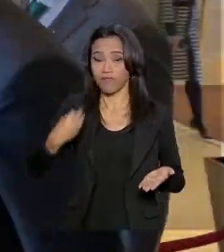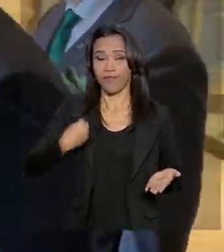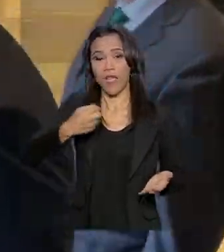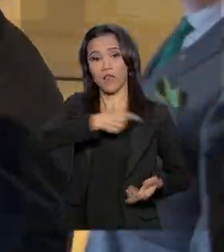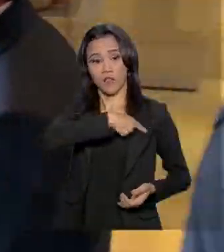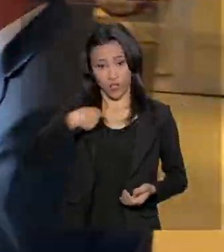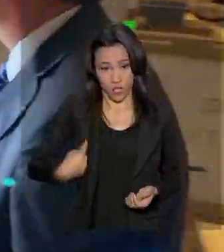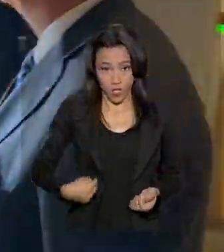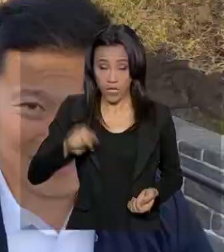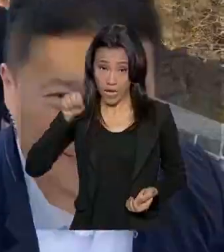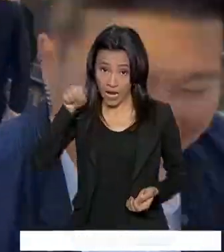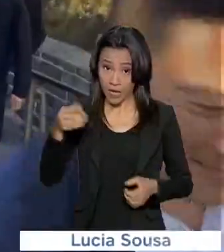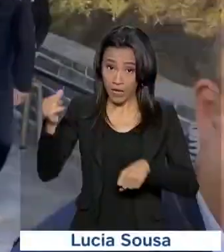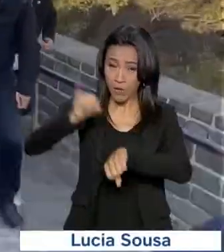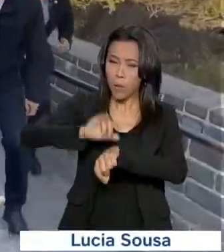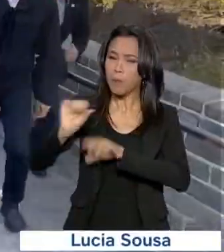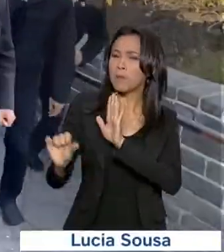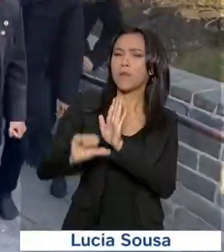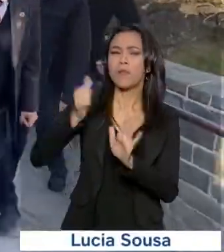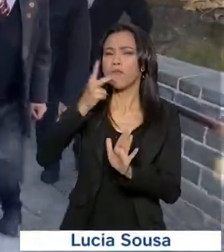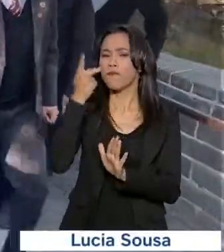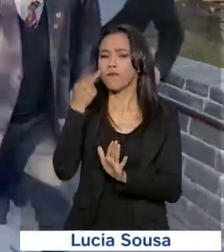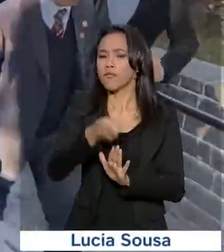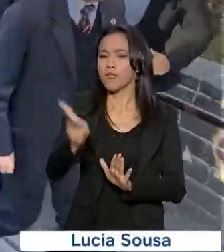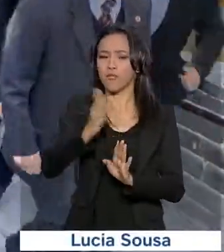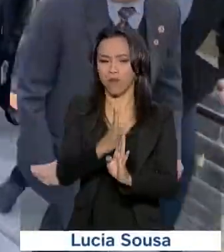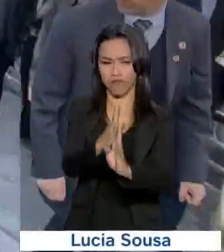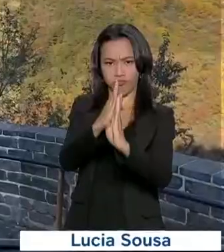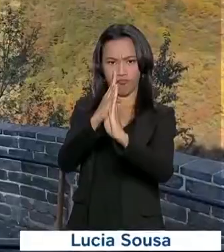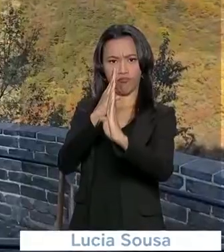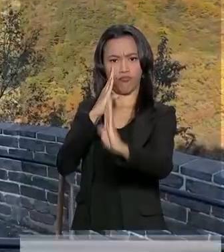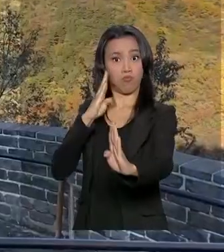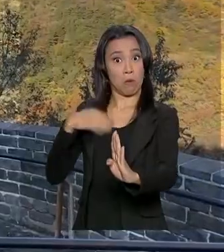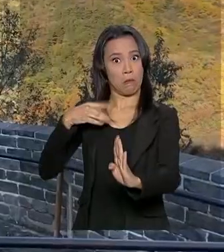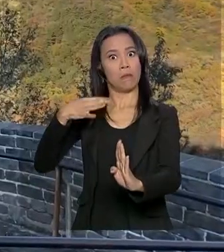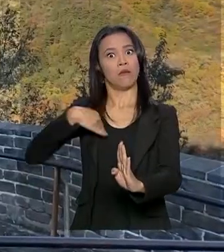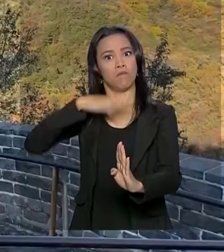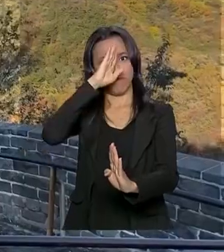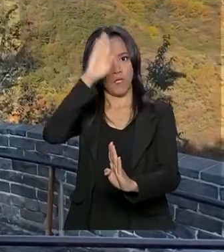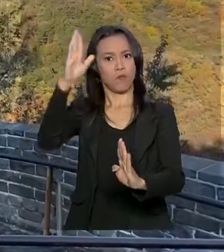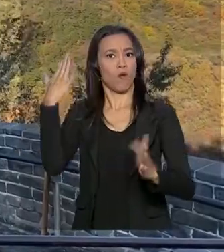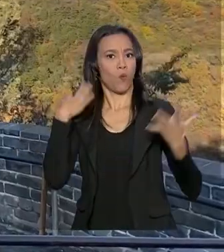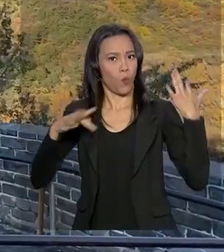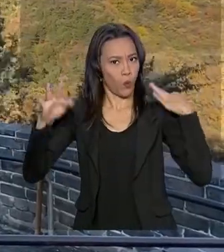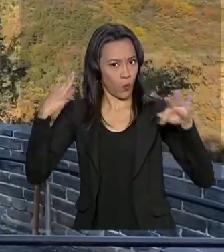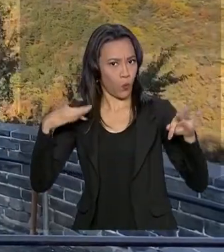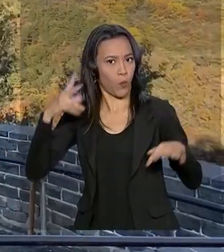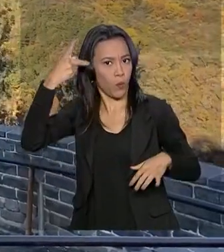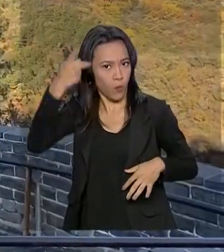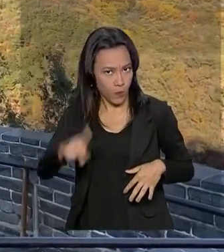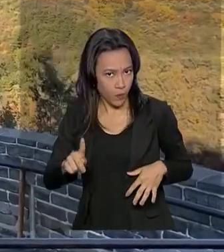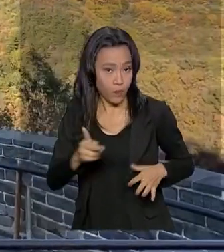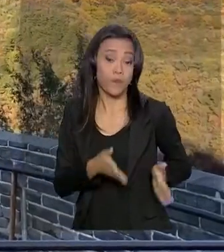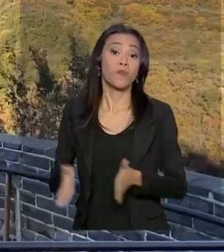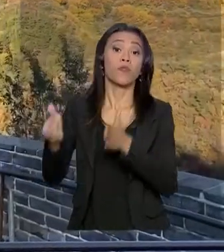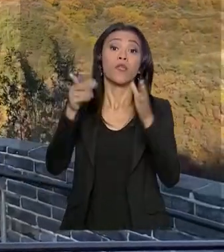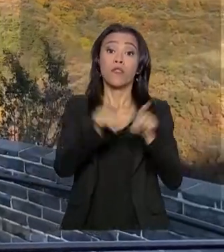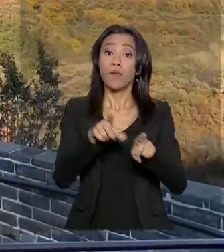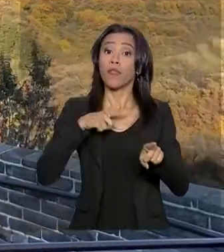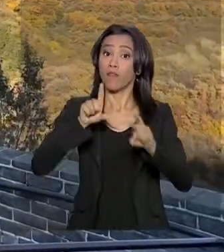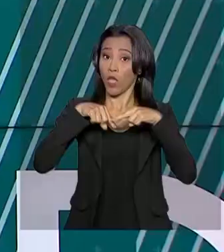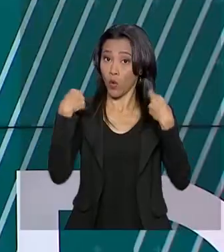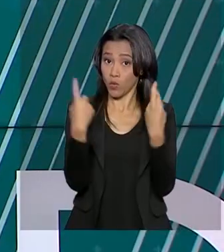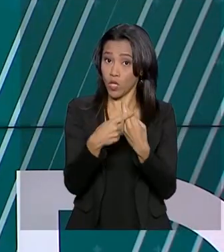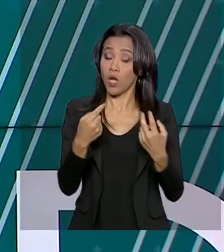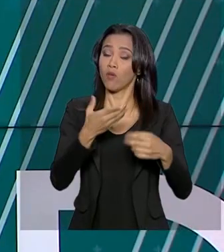o primeiro compromisso foi uma visita à Grande Muralha, o principal cartão postal chinês. Também teve uma reunião e um jantar de